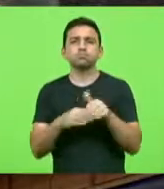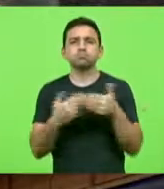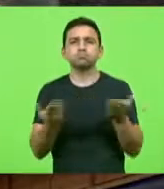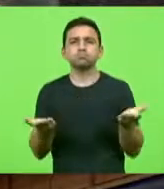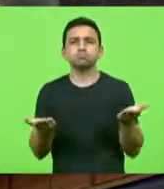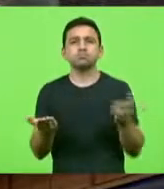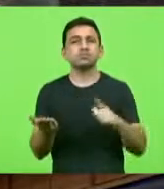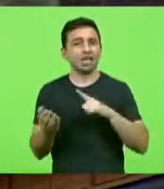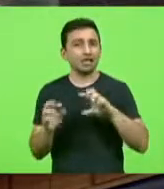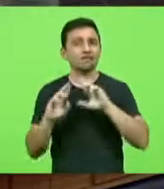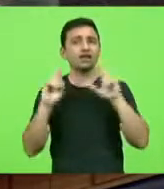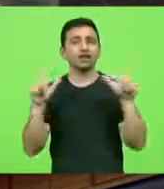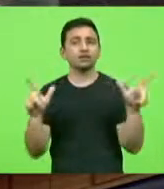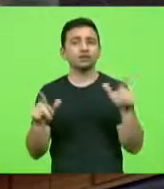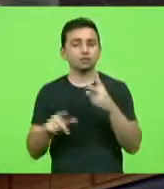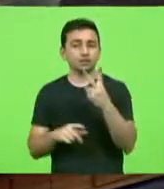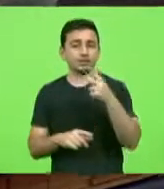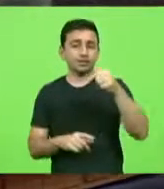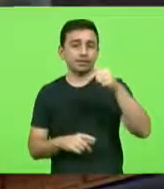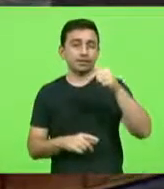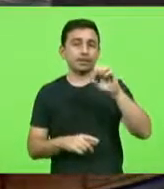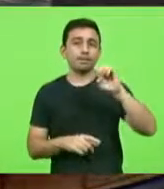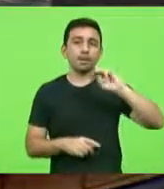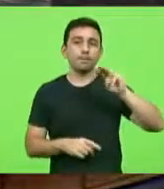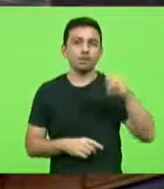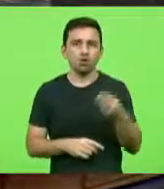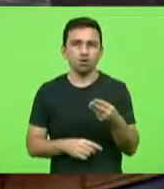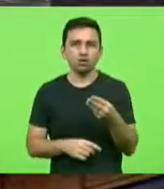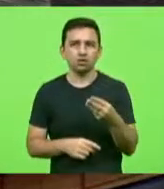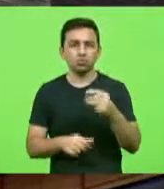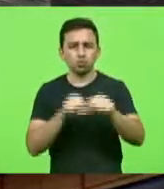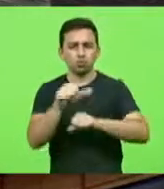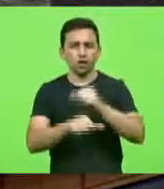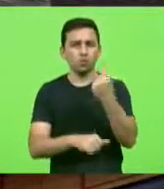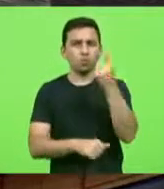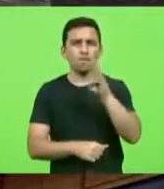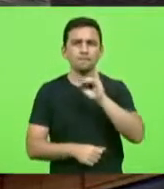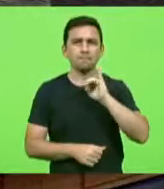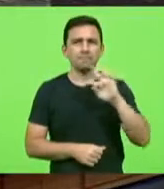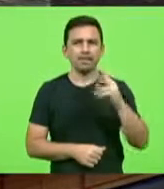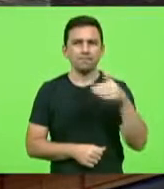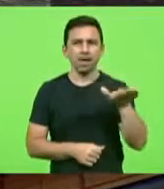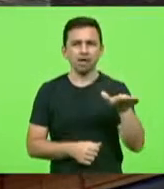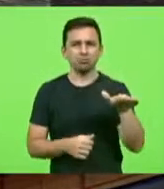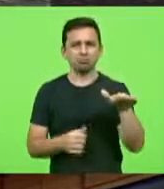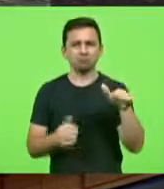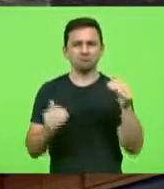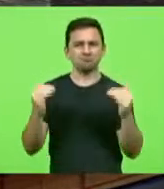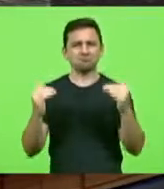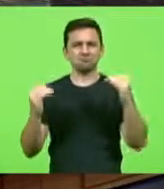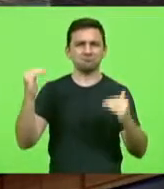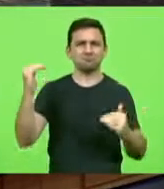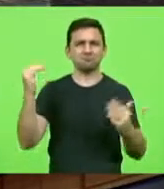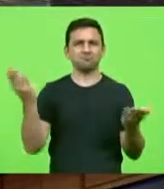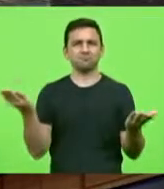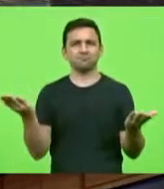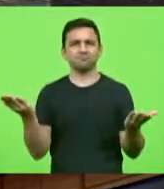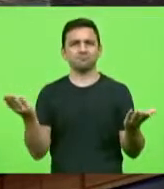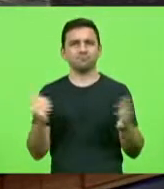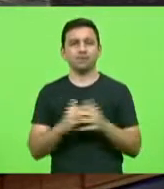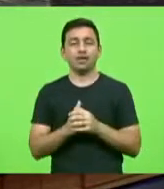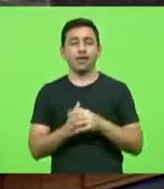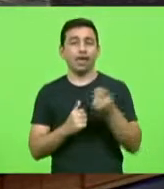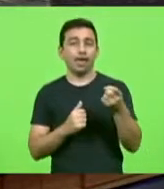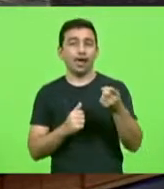uma diferença muito grande, de 270 milhões para 1,5 bi. Né? Então, talvez esteja aí. Agora, ela assumiu